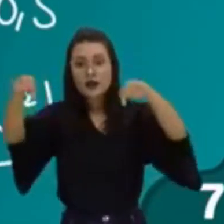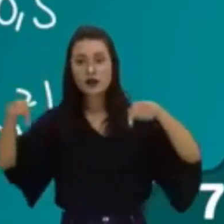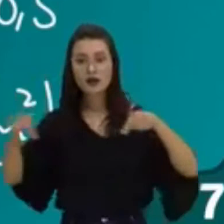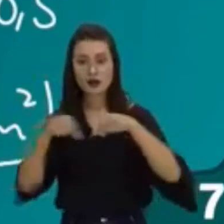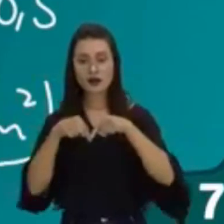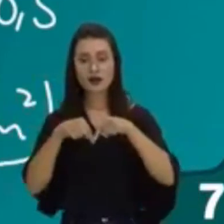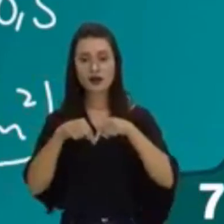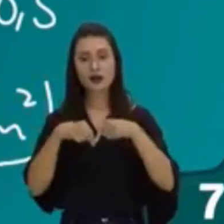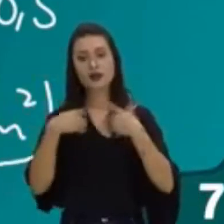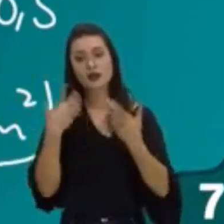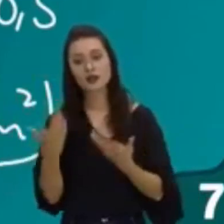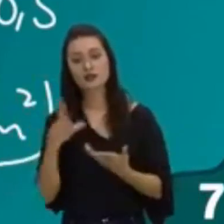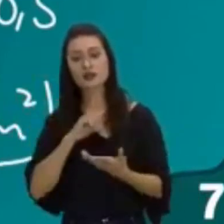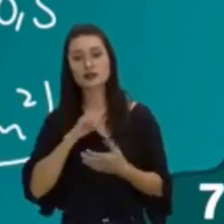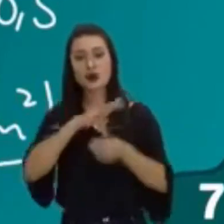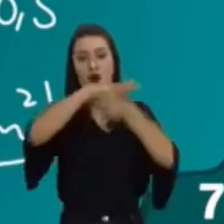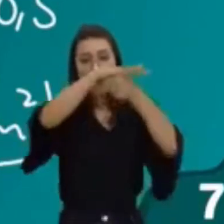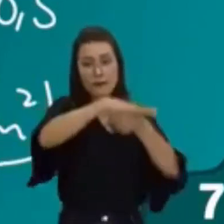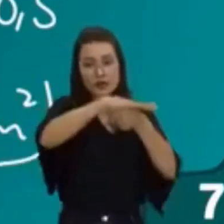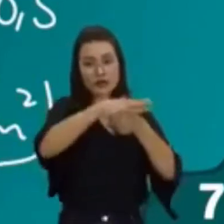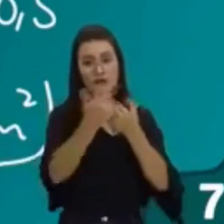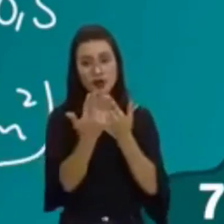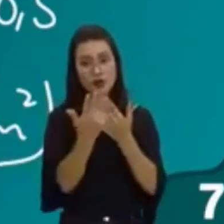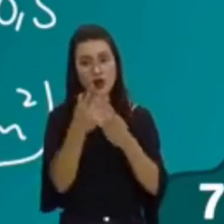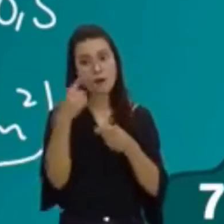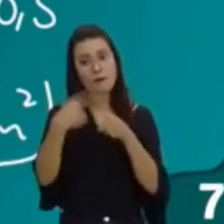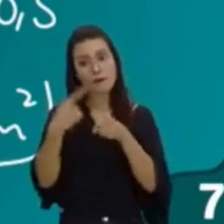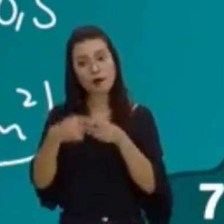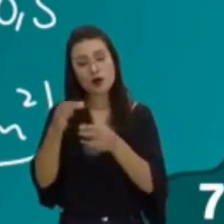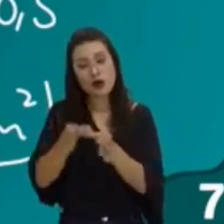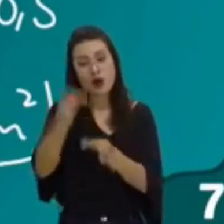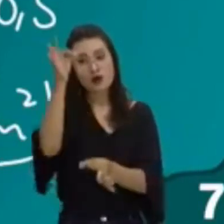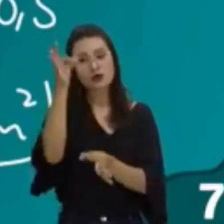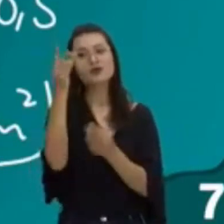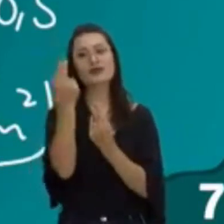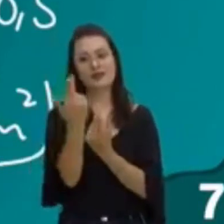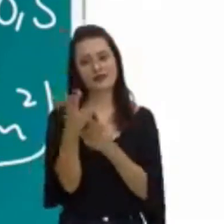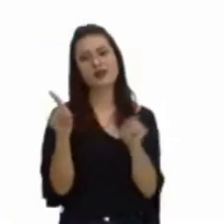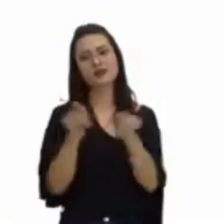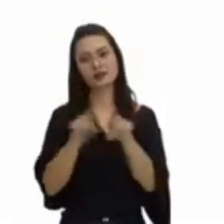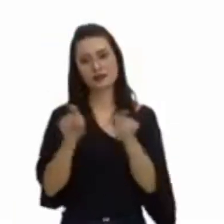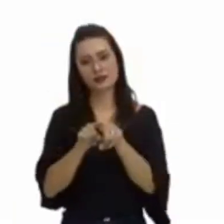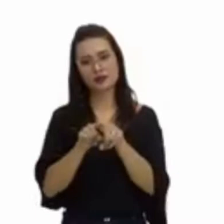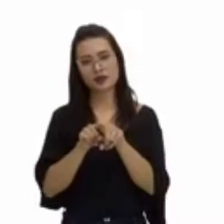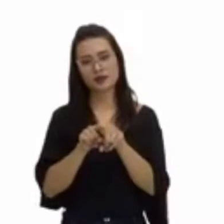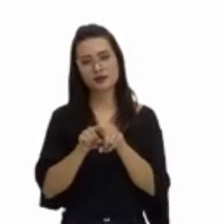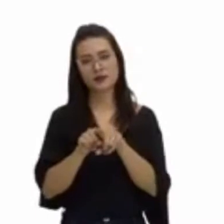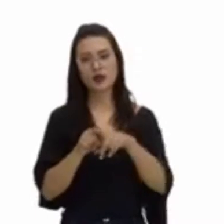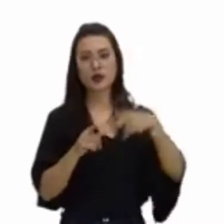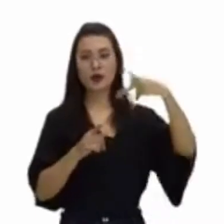mesma, então a pressão é a mesma. A pressão vai ser 2.000.